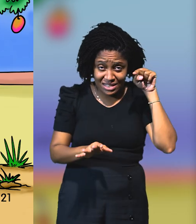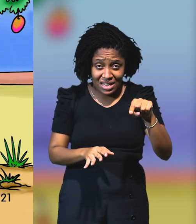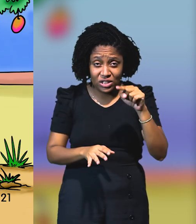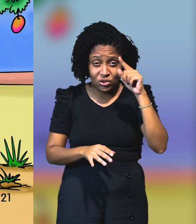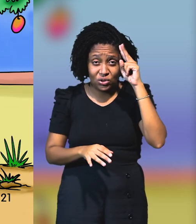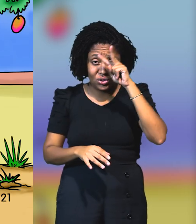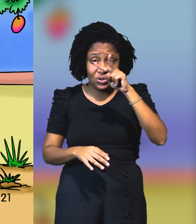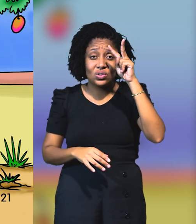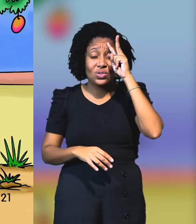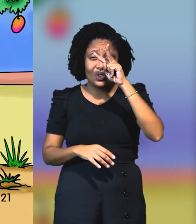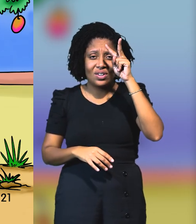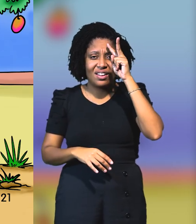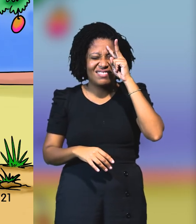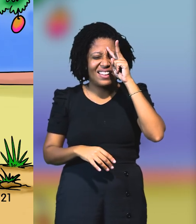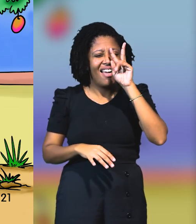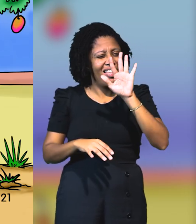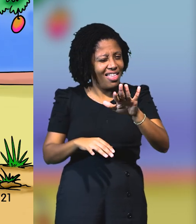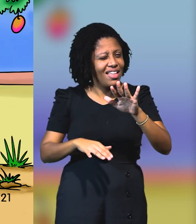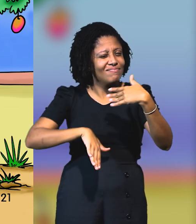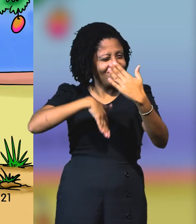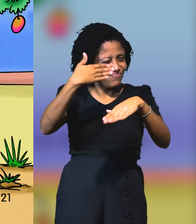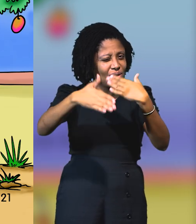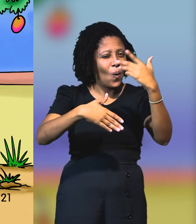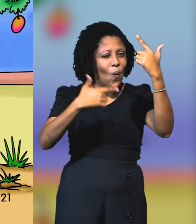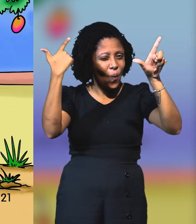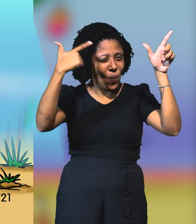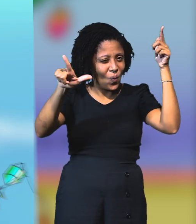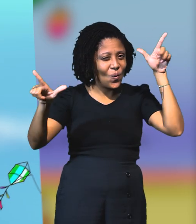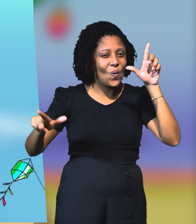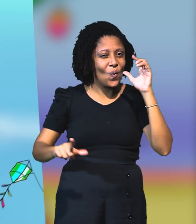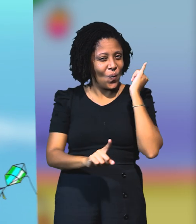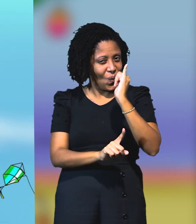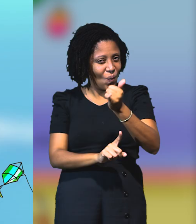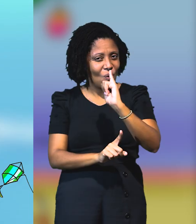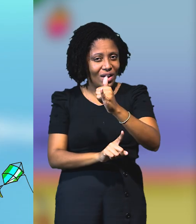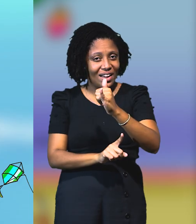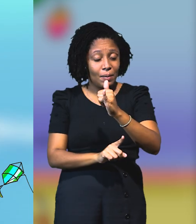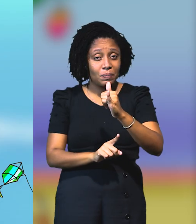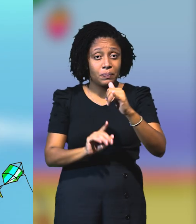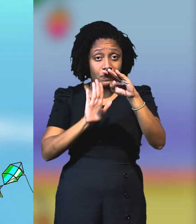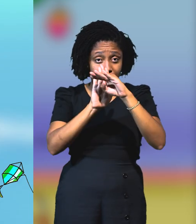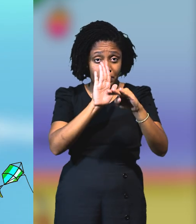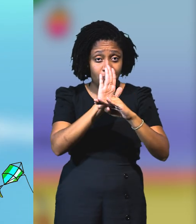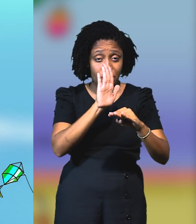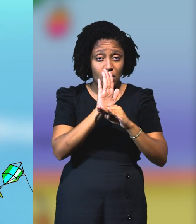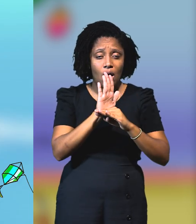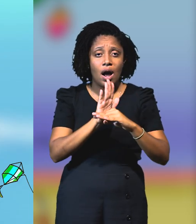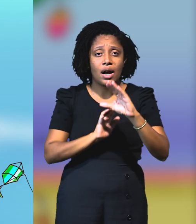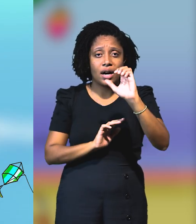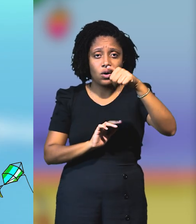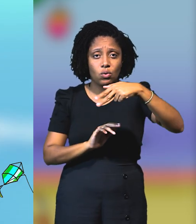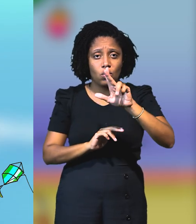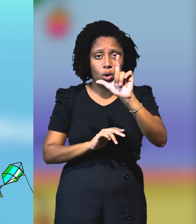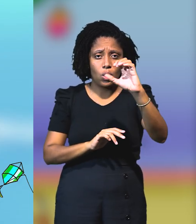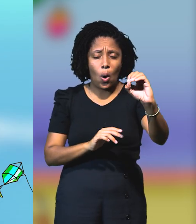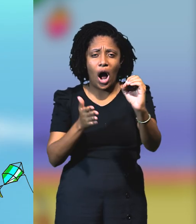uma história que deixarei outros contar. Glossário. Cangulo.